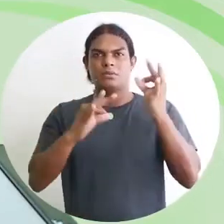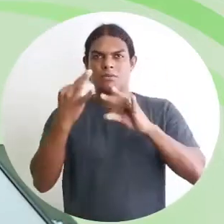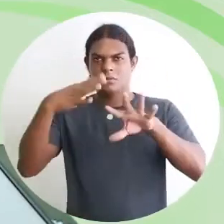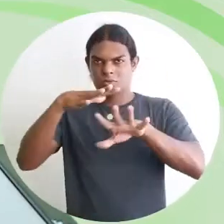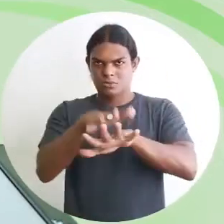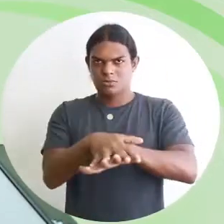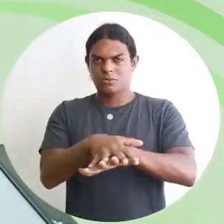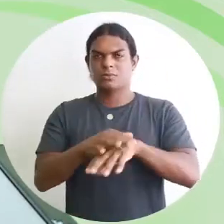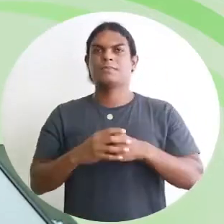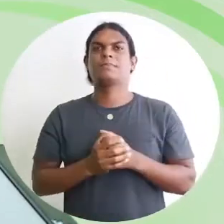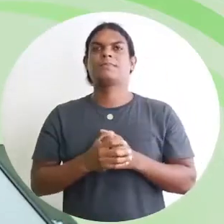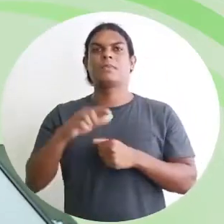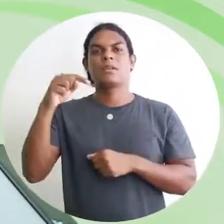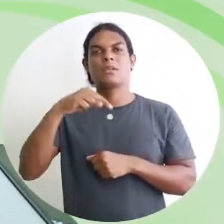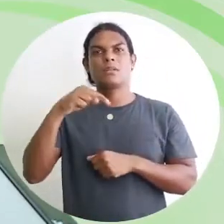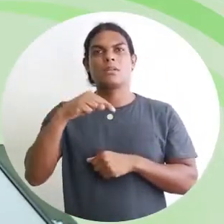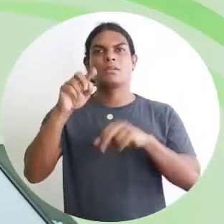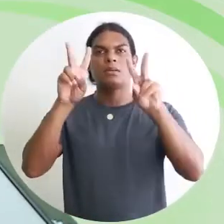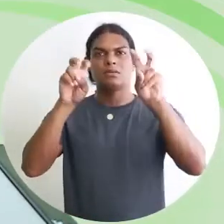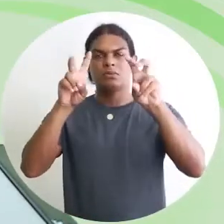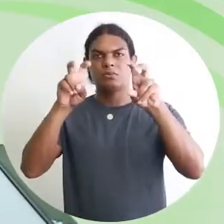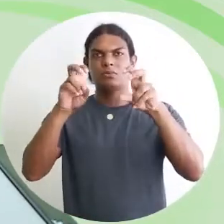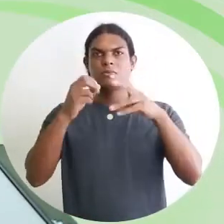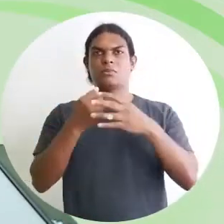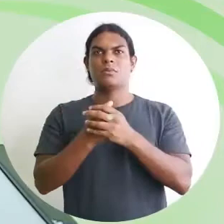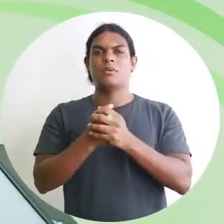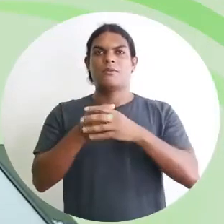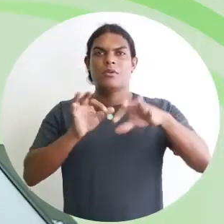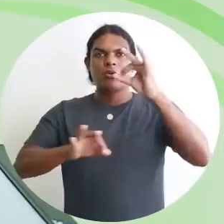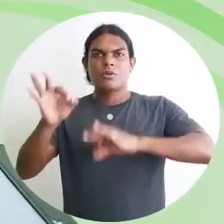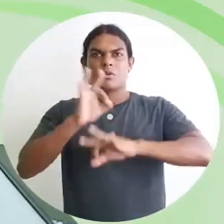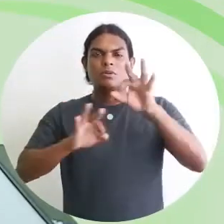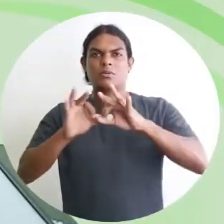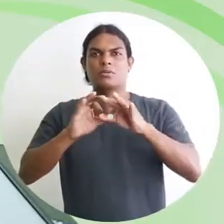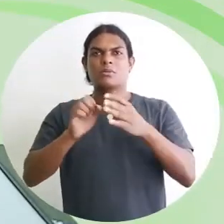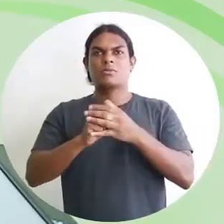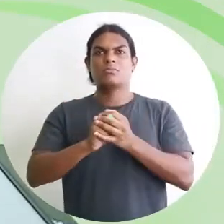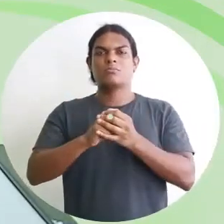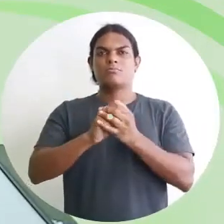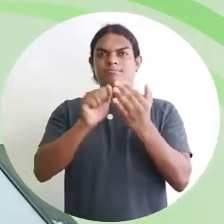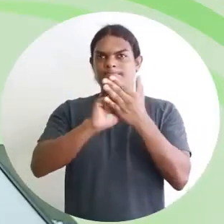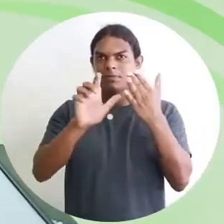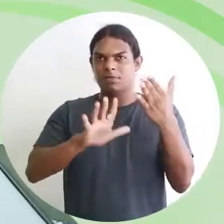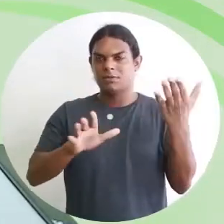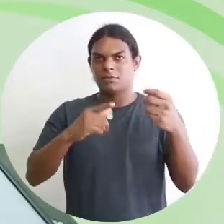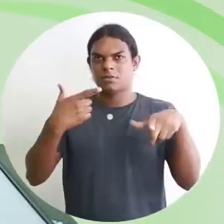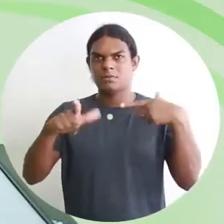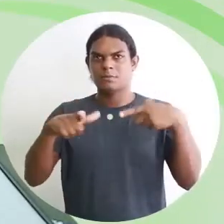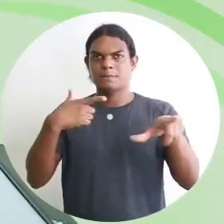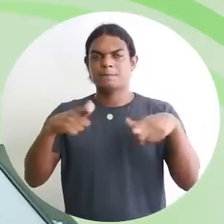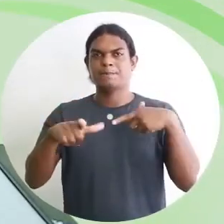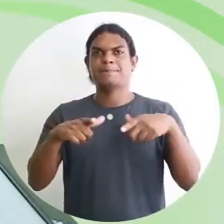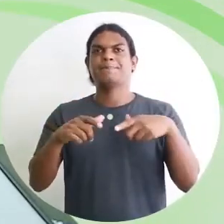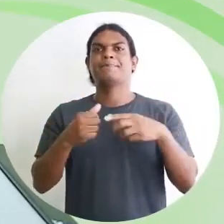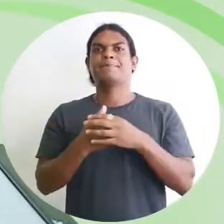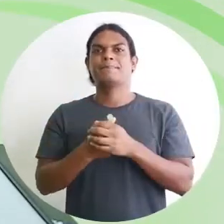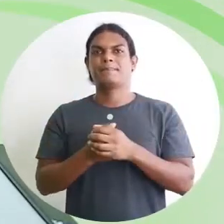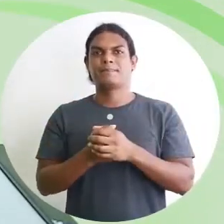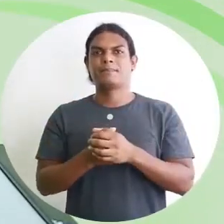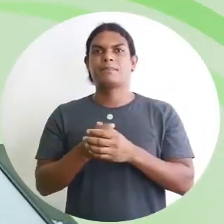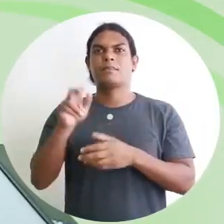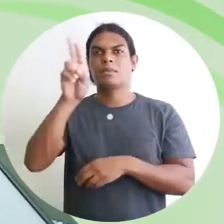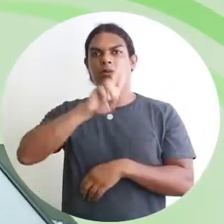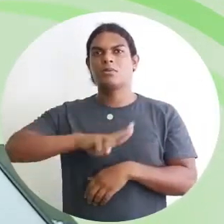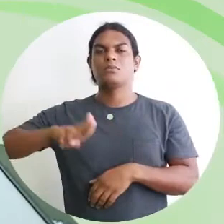e inclusão. Nessa competência, a gente vai elaborar um material de comunicação alternativa para atividade cultural acessível